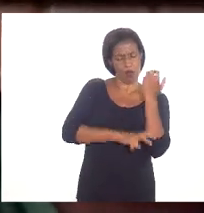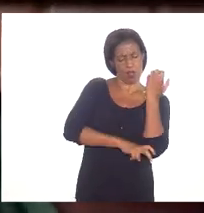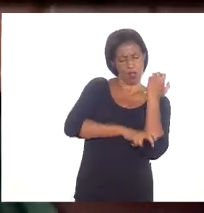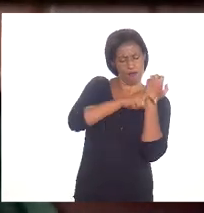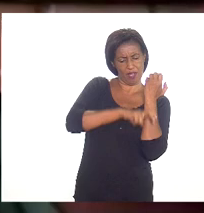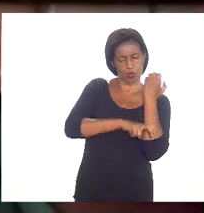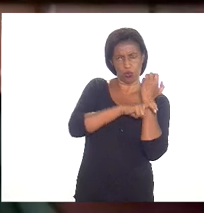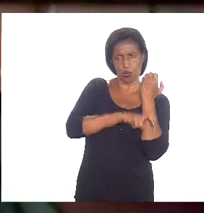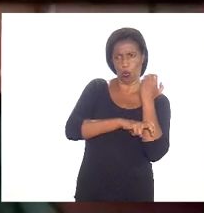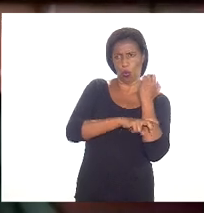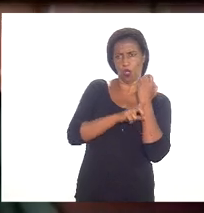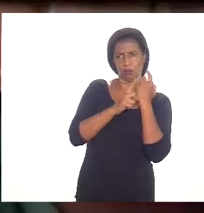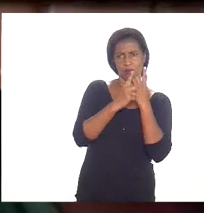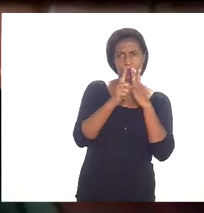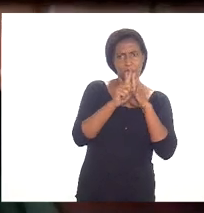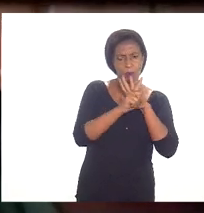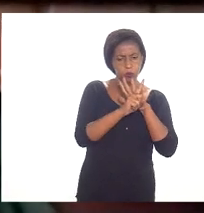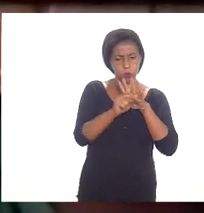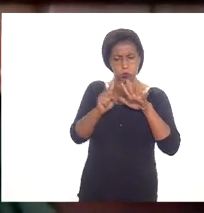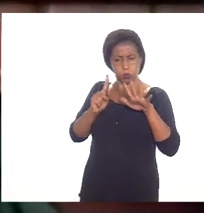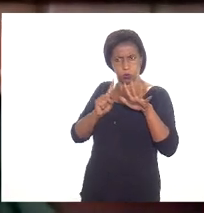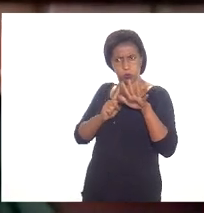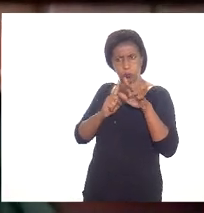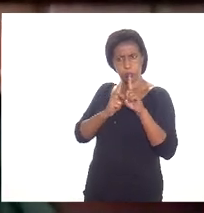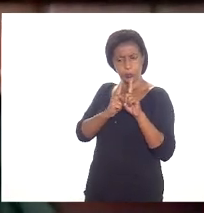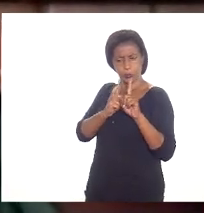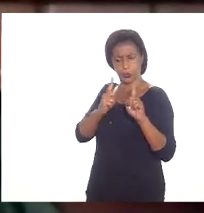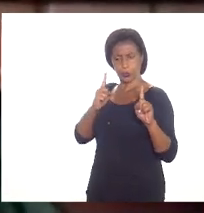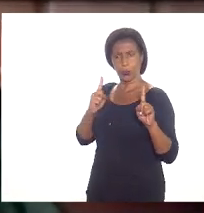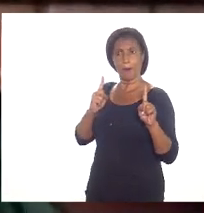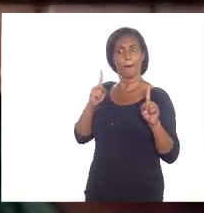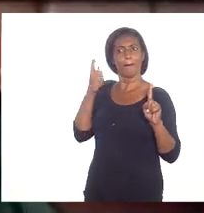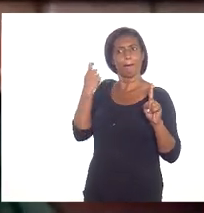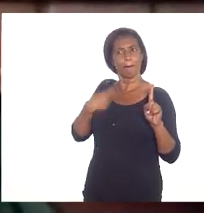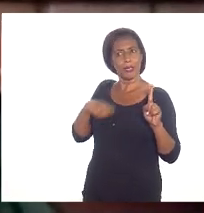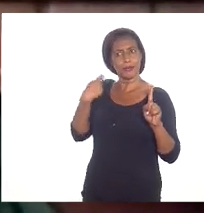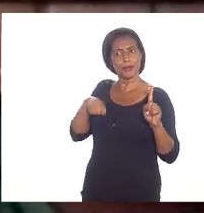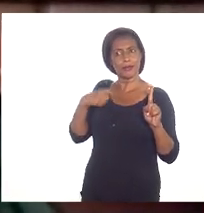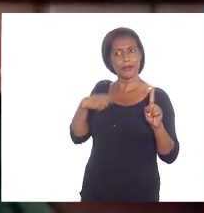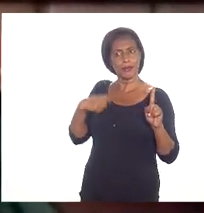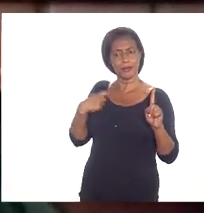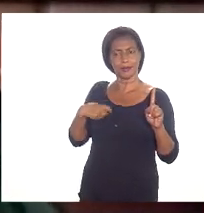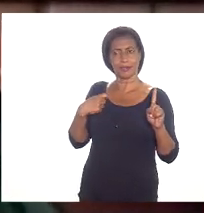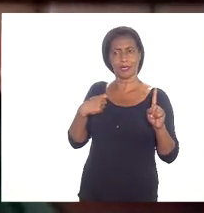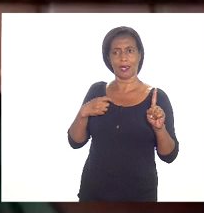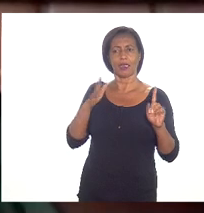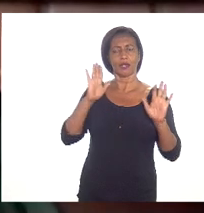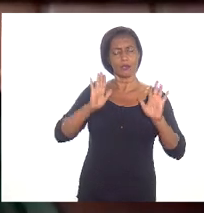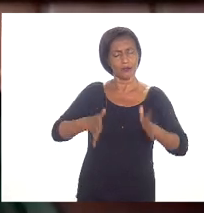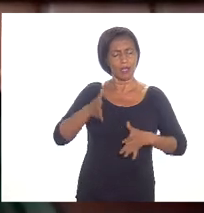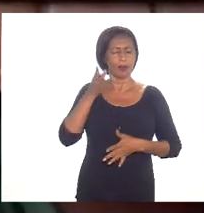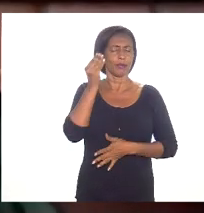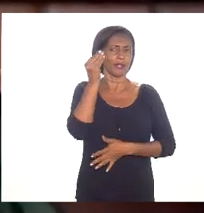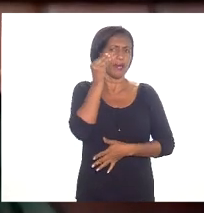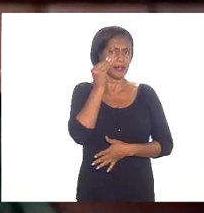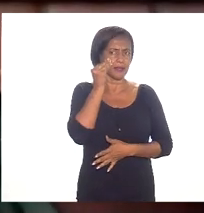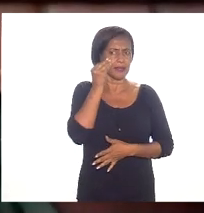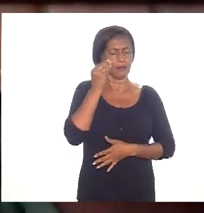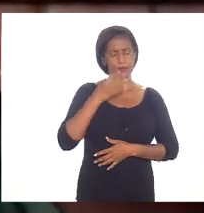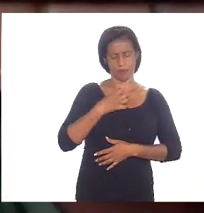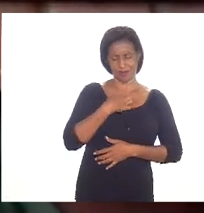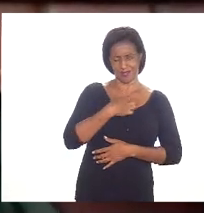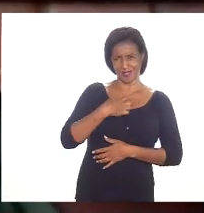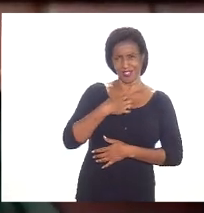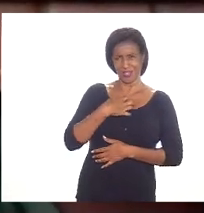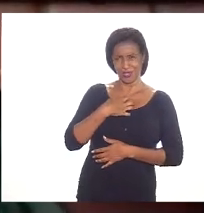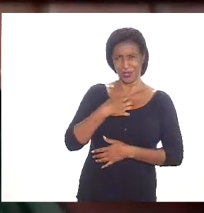ao distanciamento. É o mínimo que a gente pode fazer. E a gente sabe que exemplo nesse sentido tem